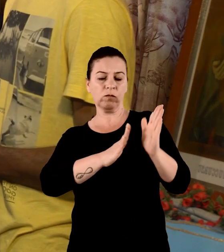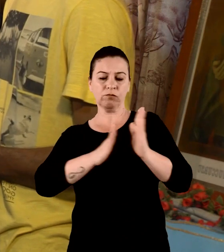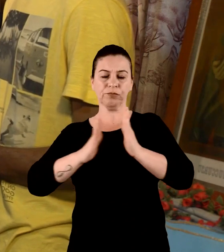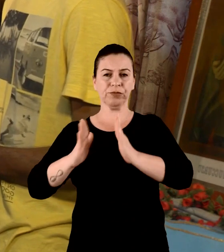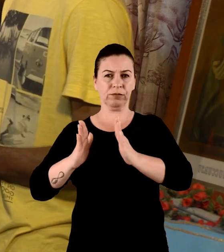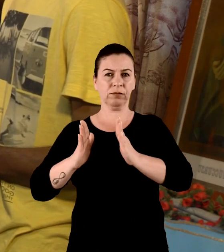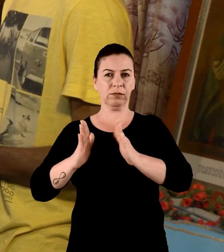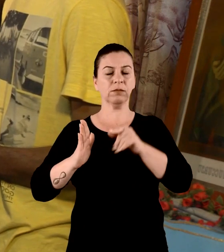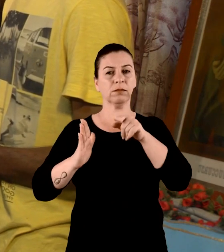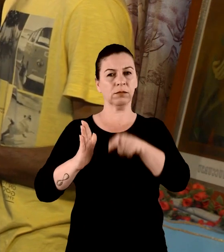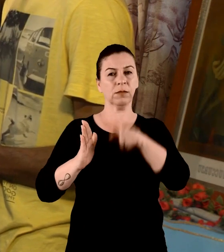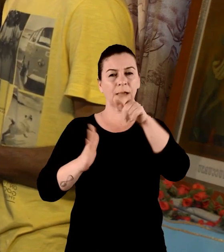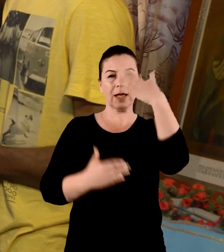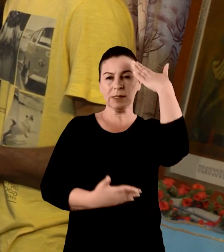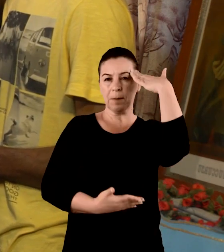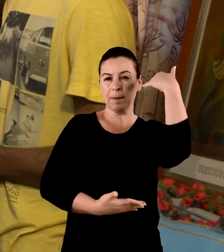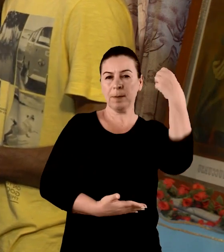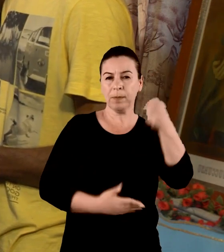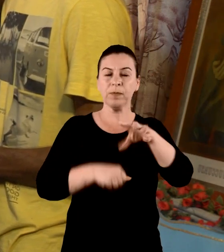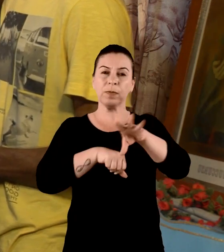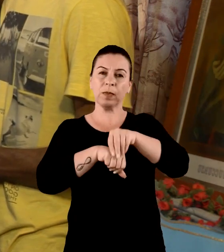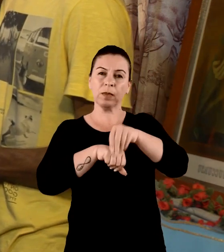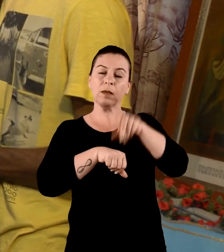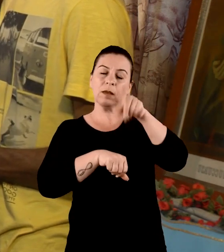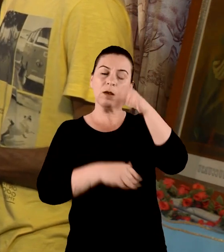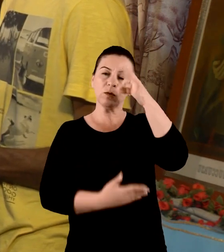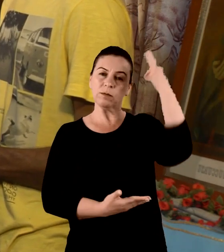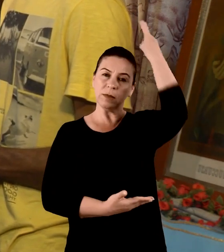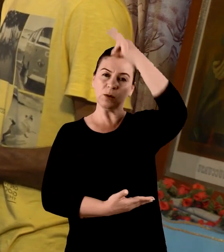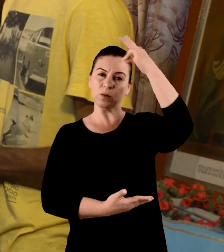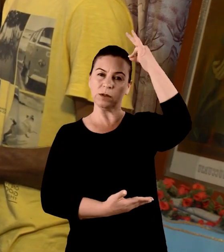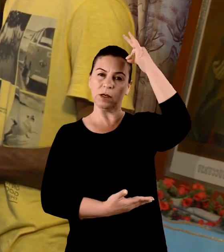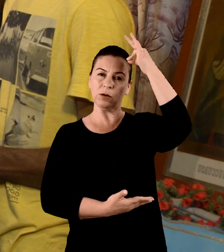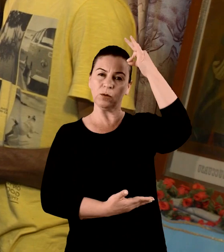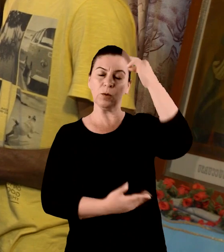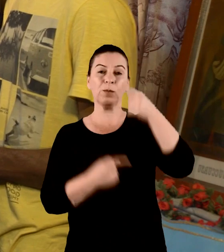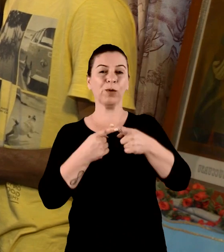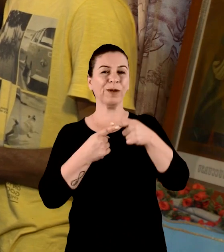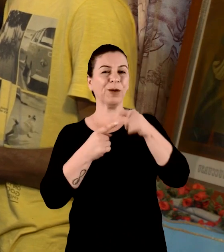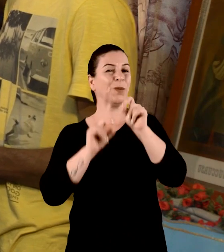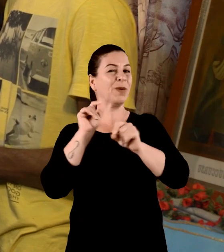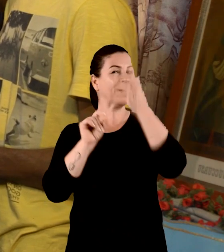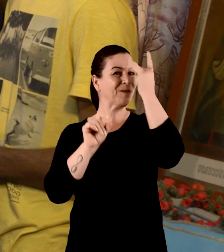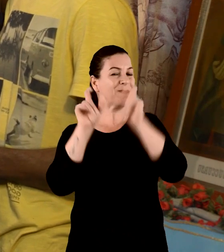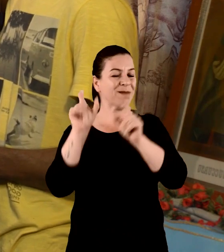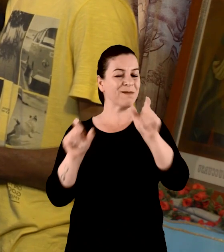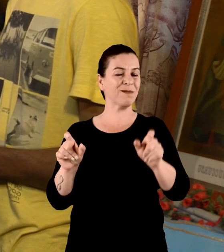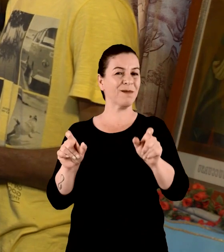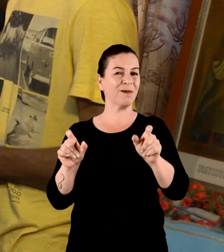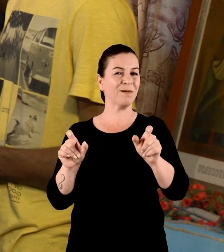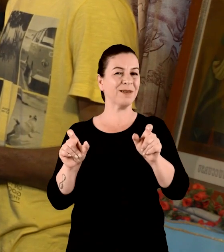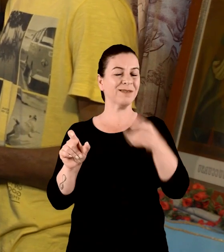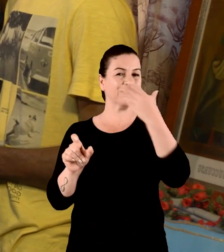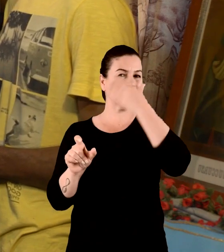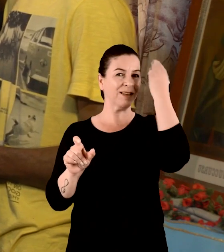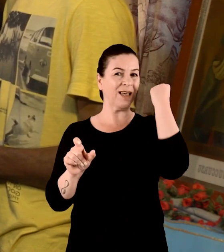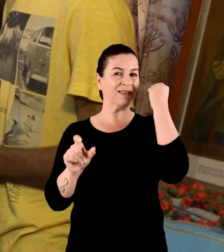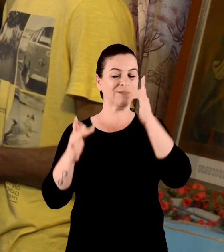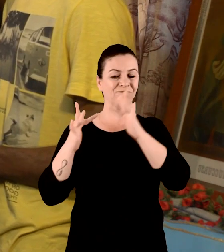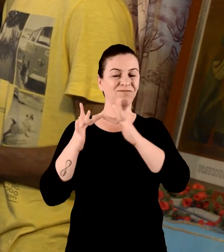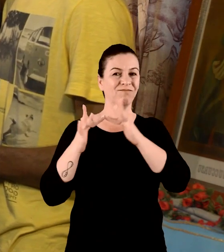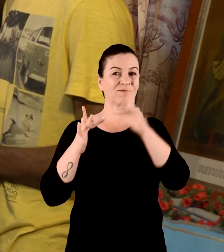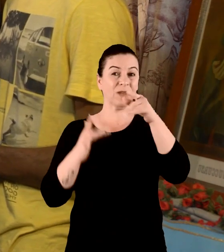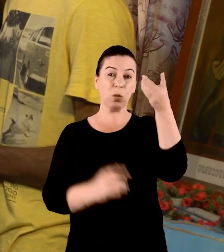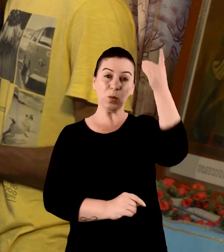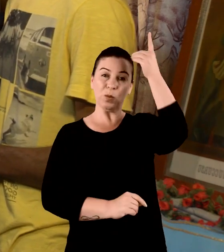novo Paráclito, a sabedoria, o conhecimento é o Espírito Santo. Que as pessoas esquecem que agem